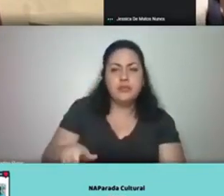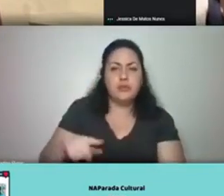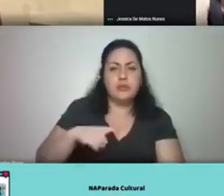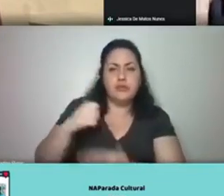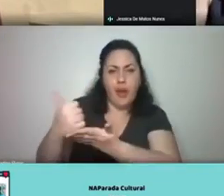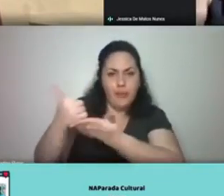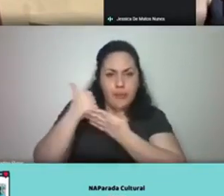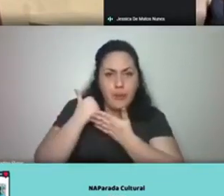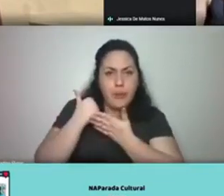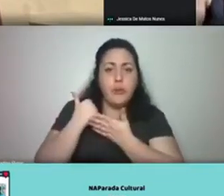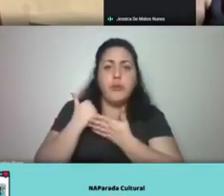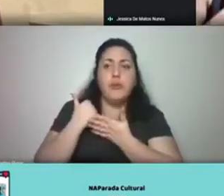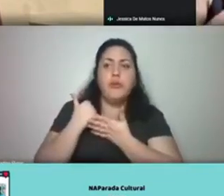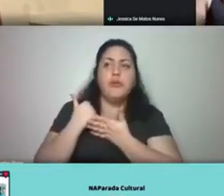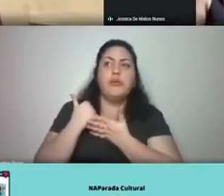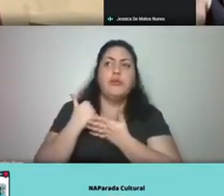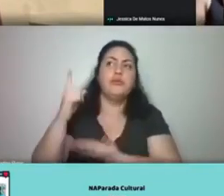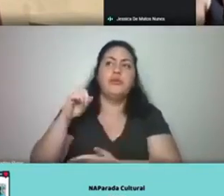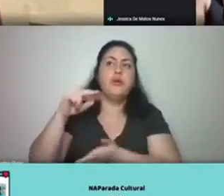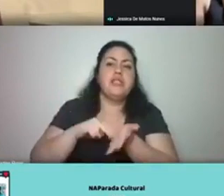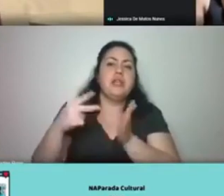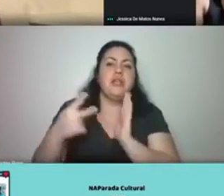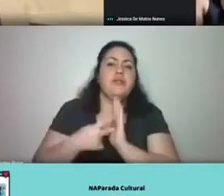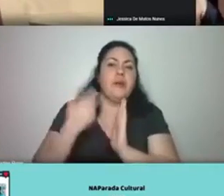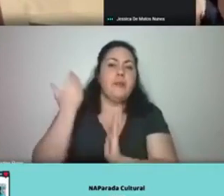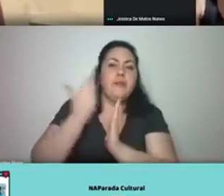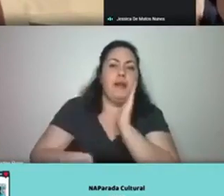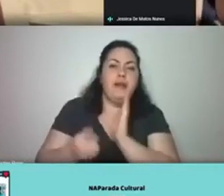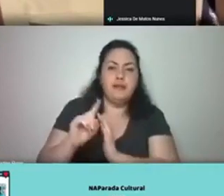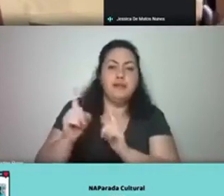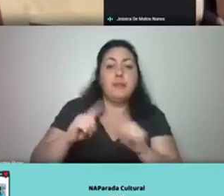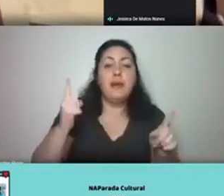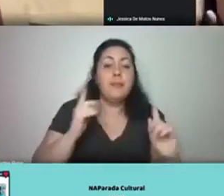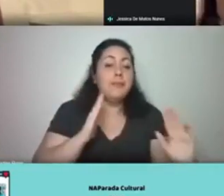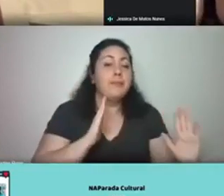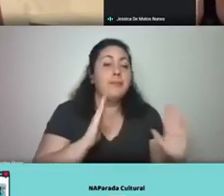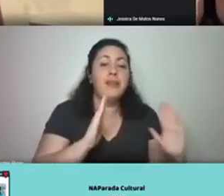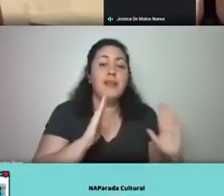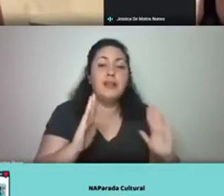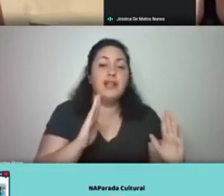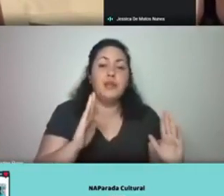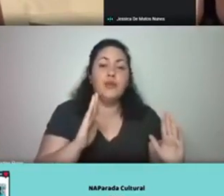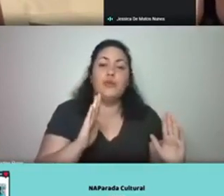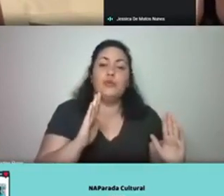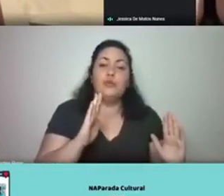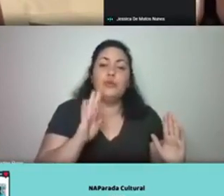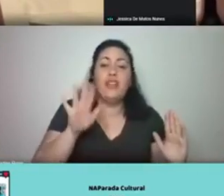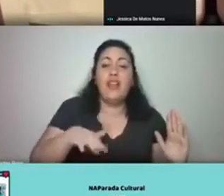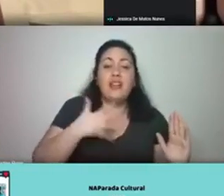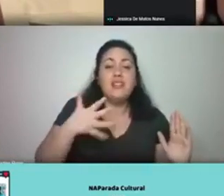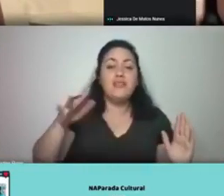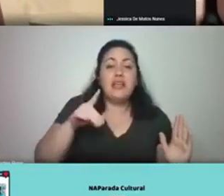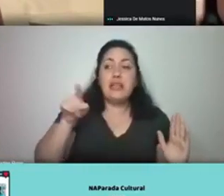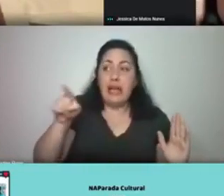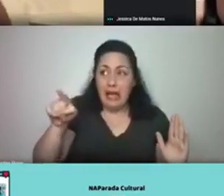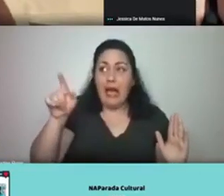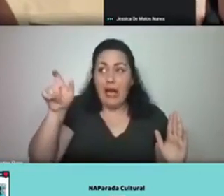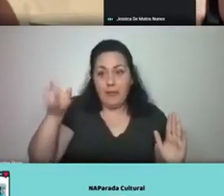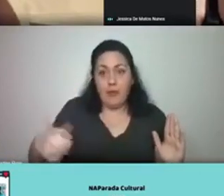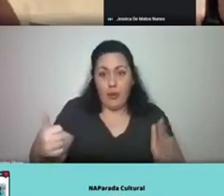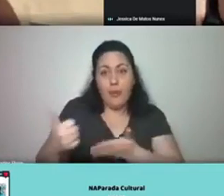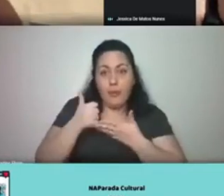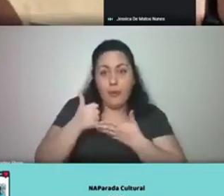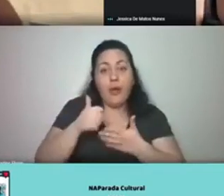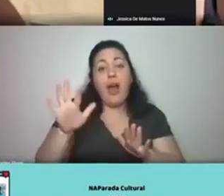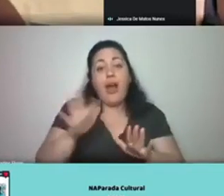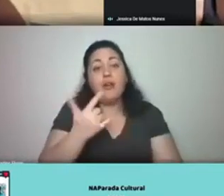não deixa de ser, né? Ou fica estremecido daquela reação. Mas a gente sempre pode ter alguém que nos